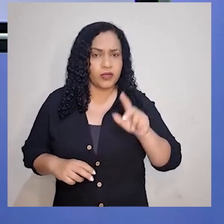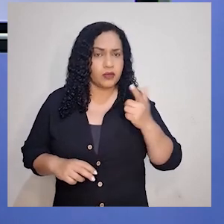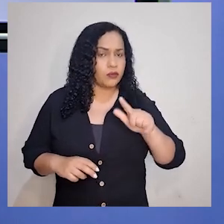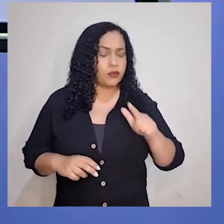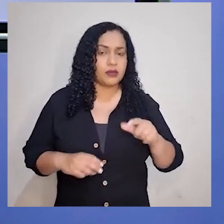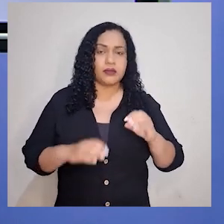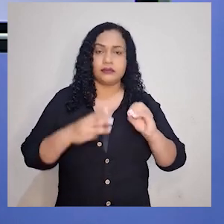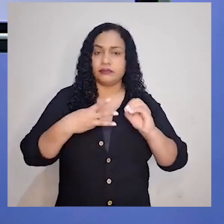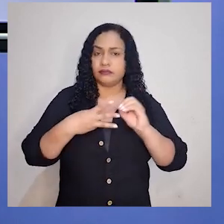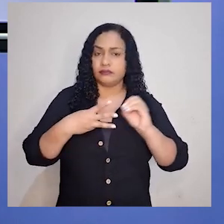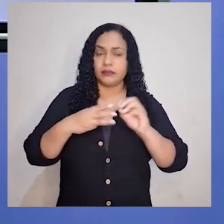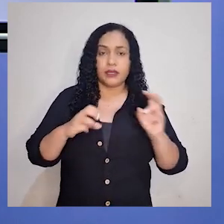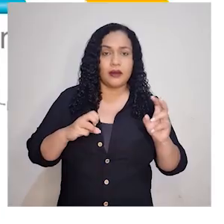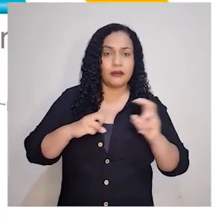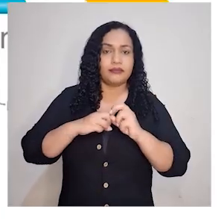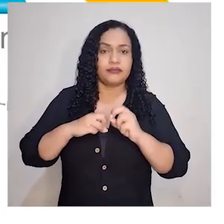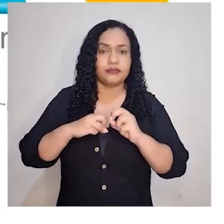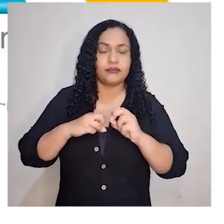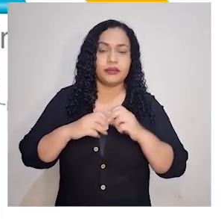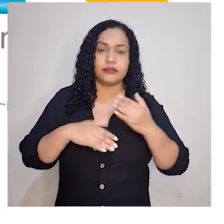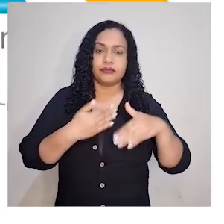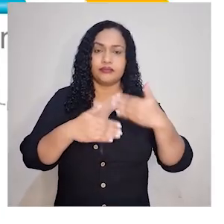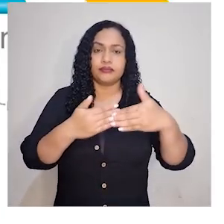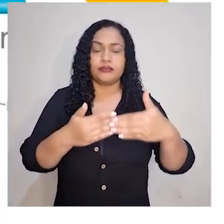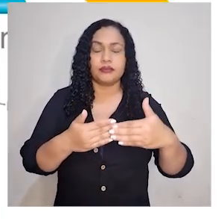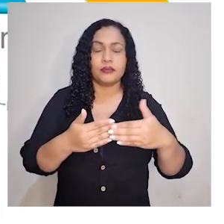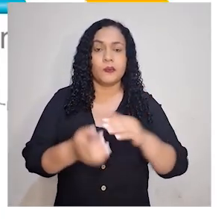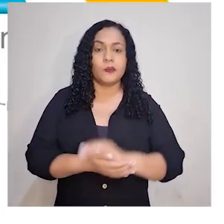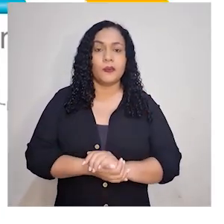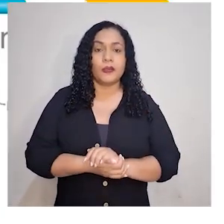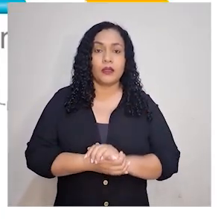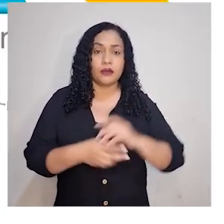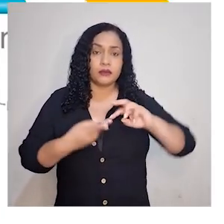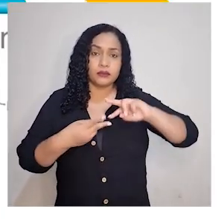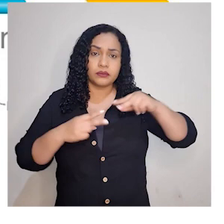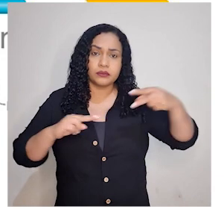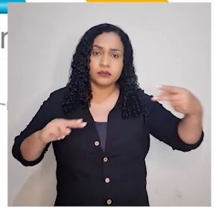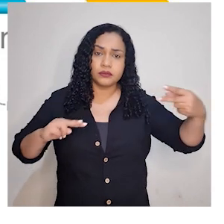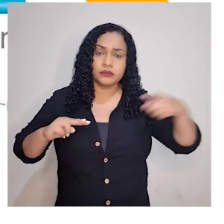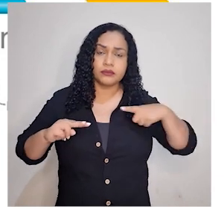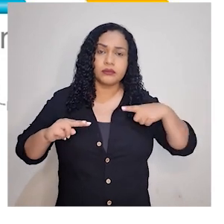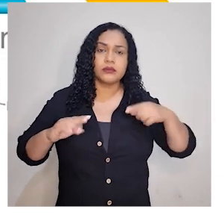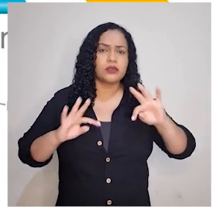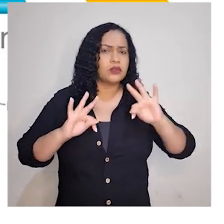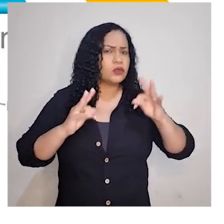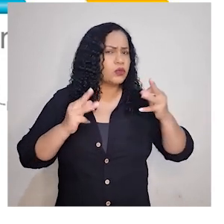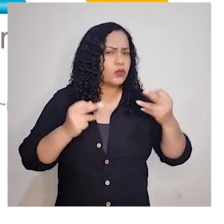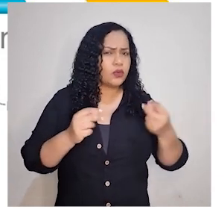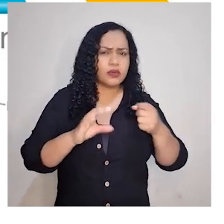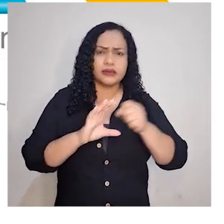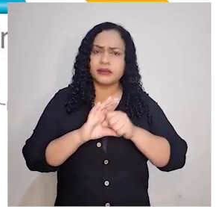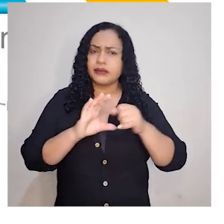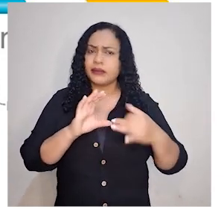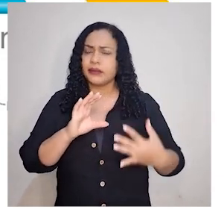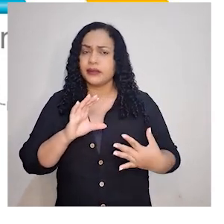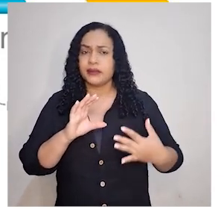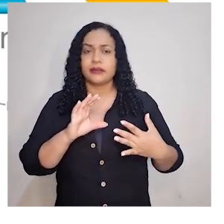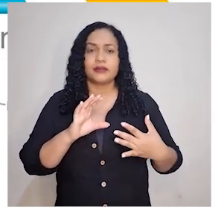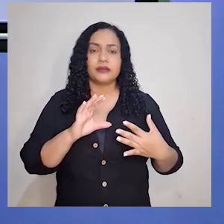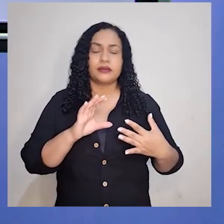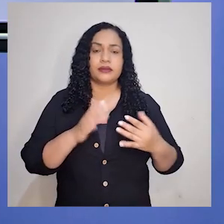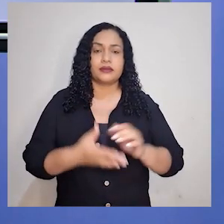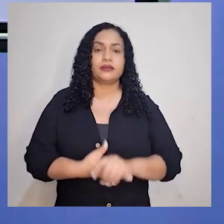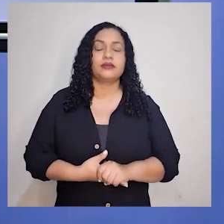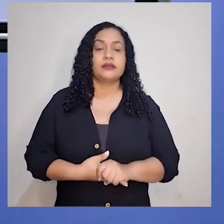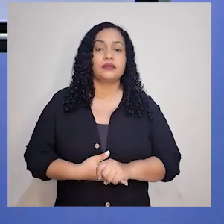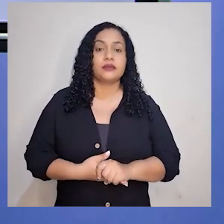de outros indivíduos para se reproduzir. O DNA carrega toda a informação genética de um organismo. Vamos analisar a sua